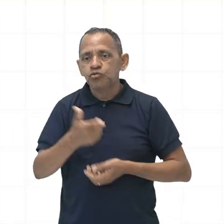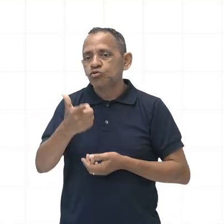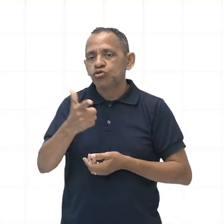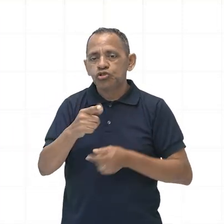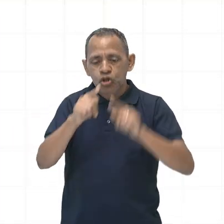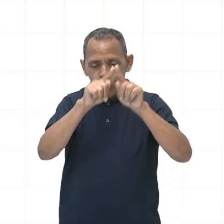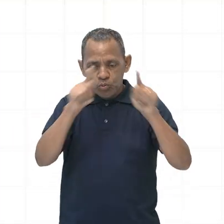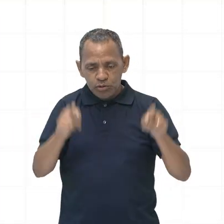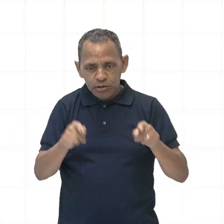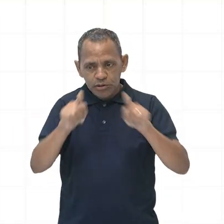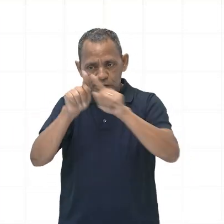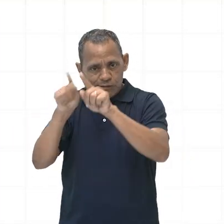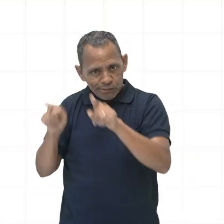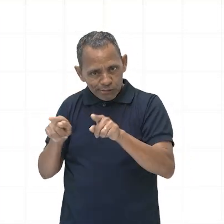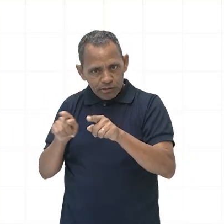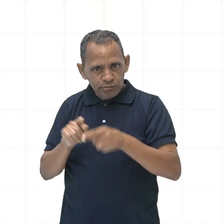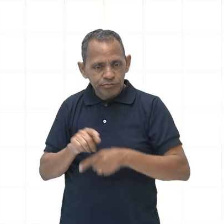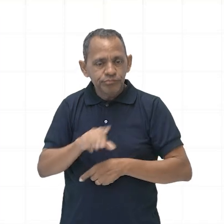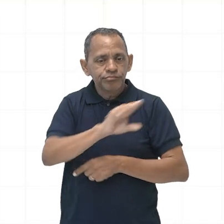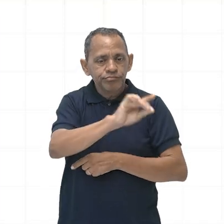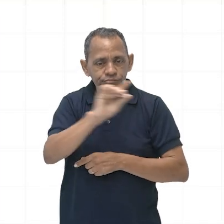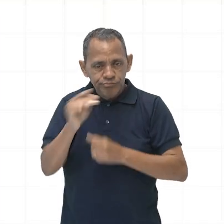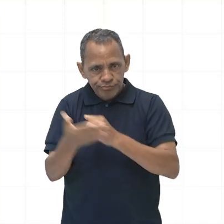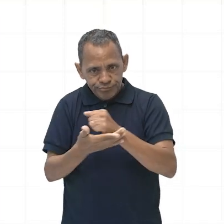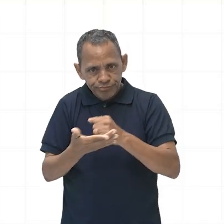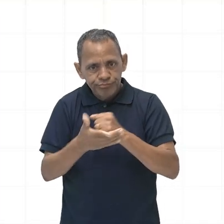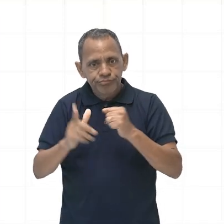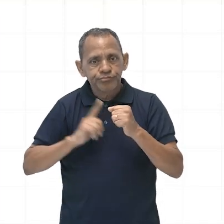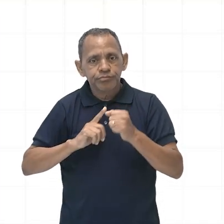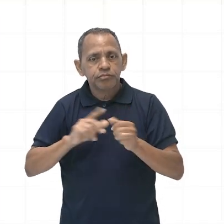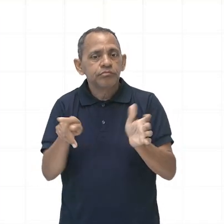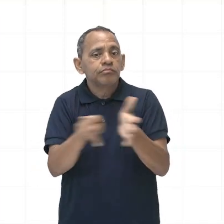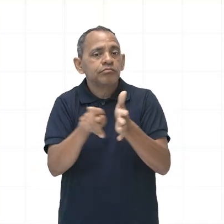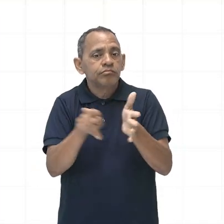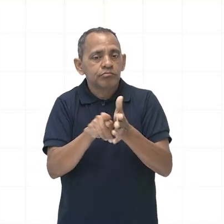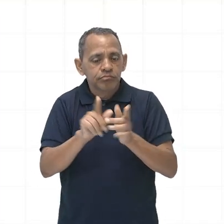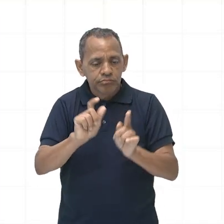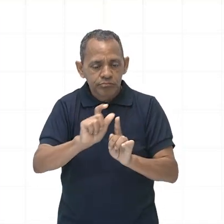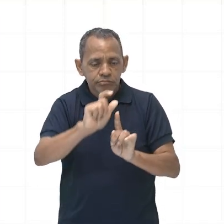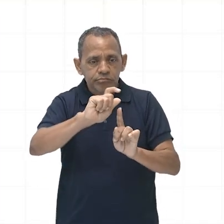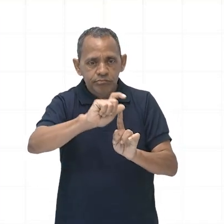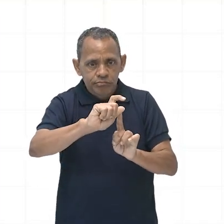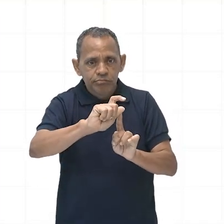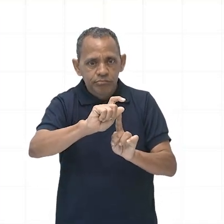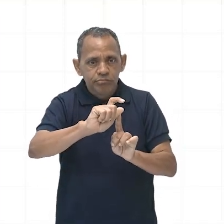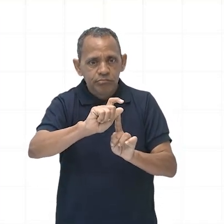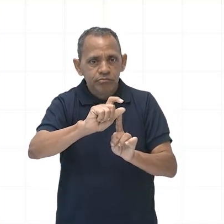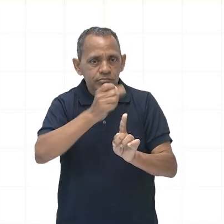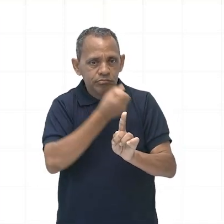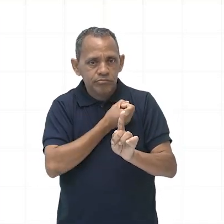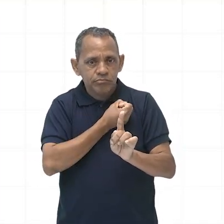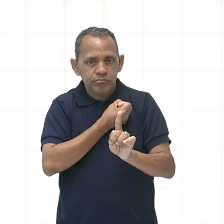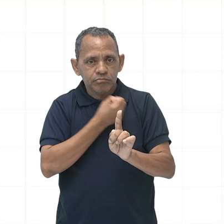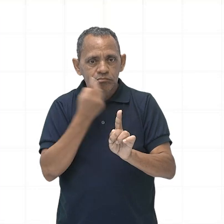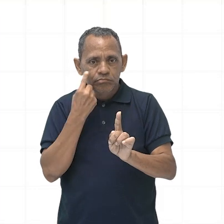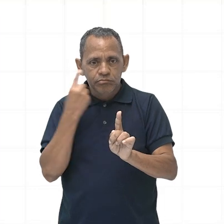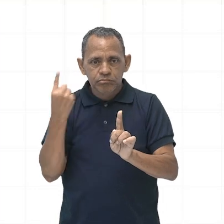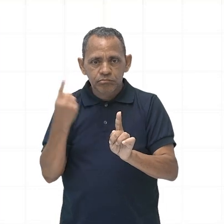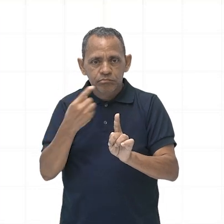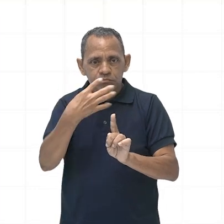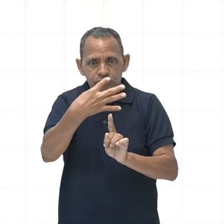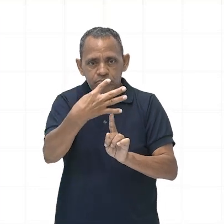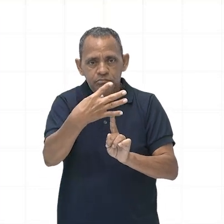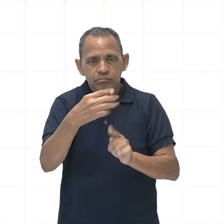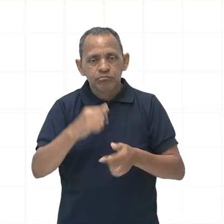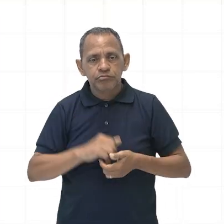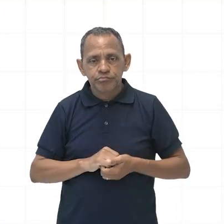E cada base agora, né, vai ter o seu próprio expoente, que é o mesmo expoente aqui, 4,